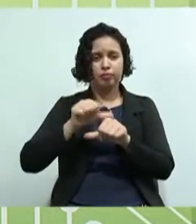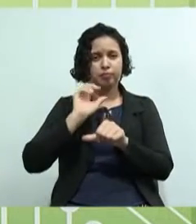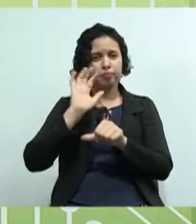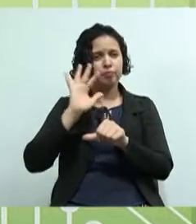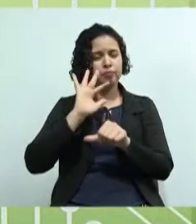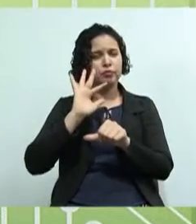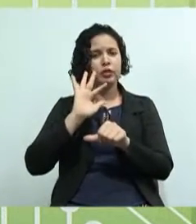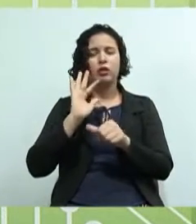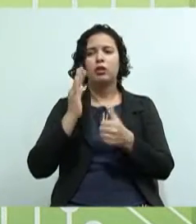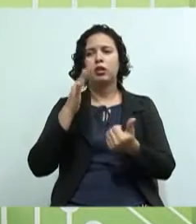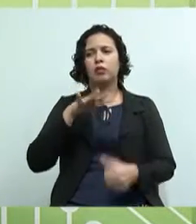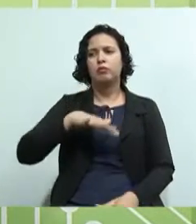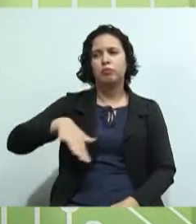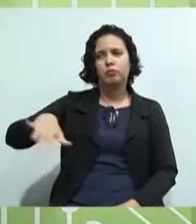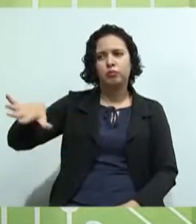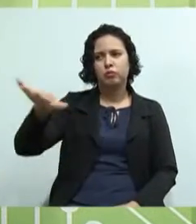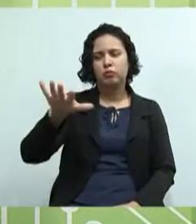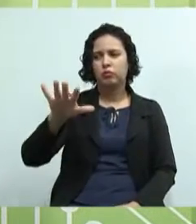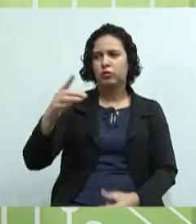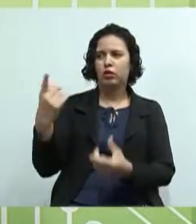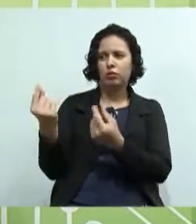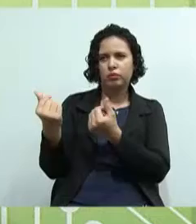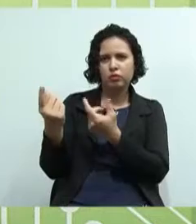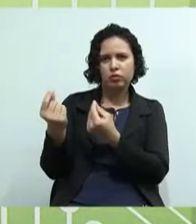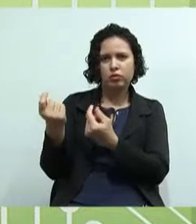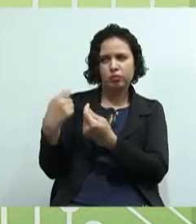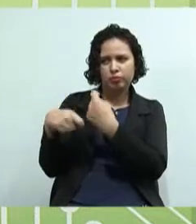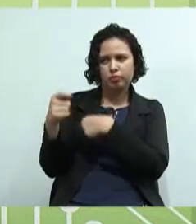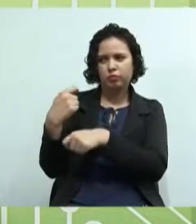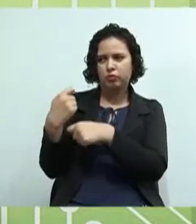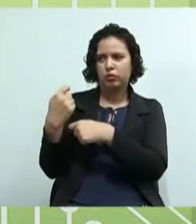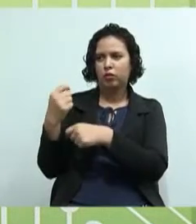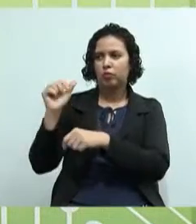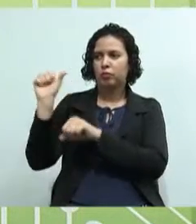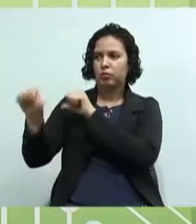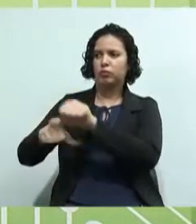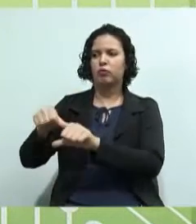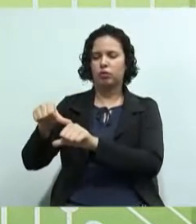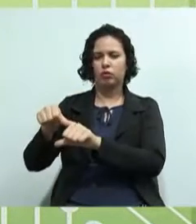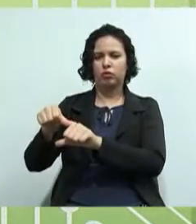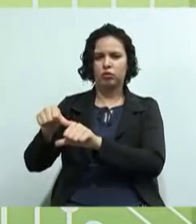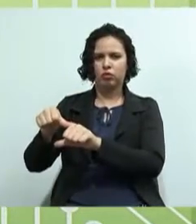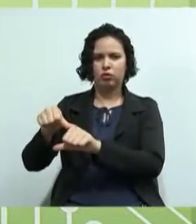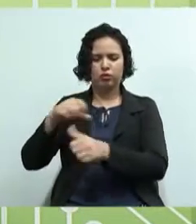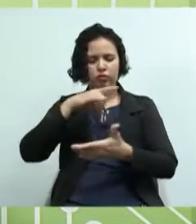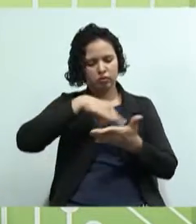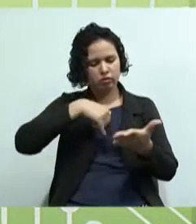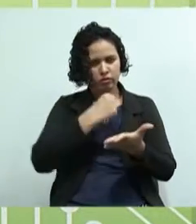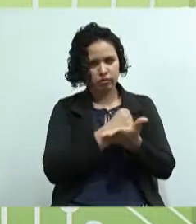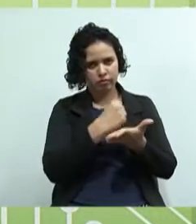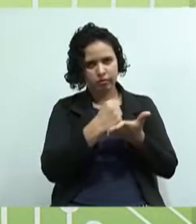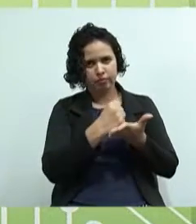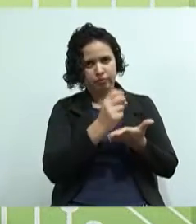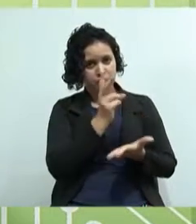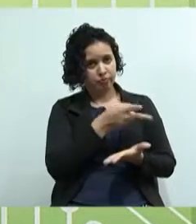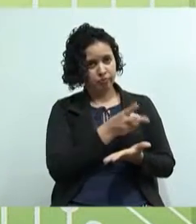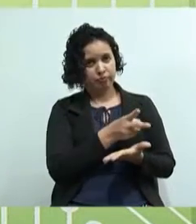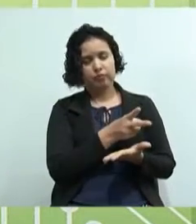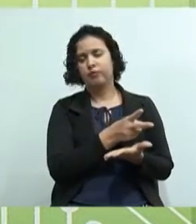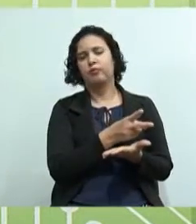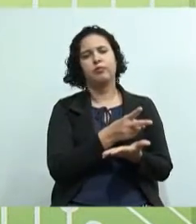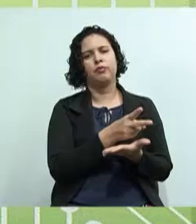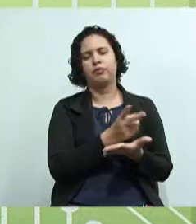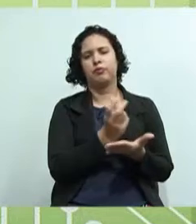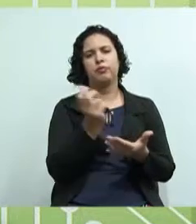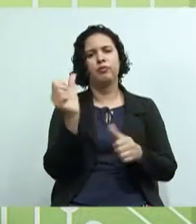na economia. Eu vou manter o mesmo planejamento se a economia regrediu ou se ela progrediu? Não é verdade? Por isso que nós vamos